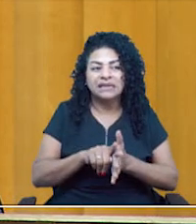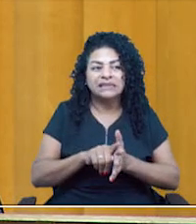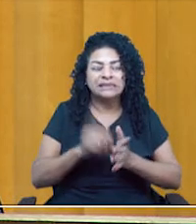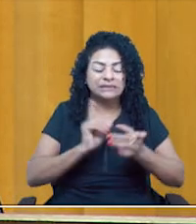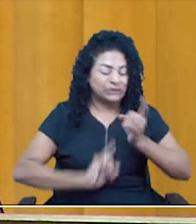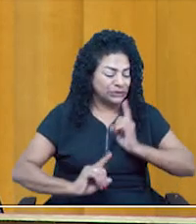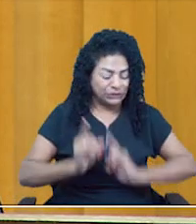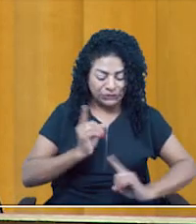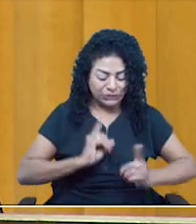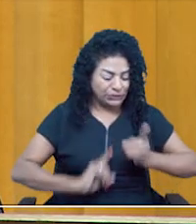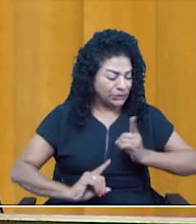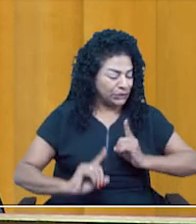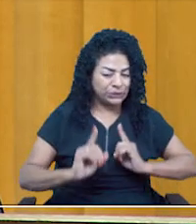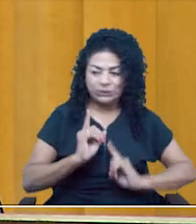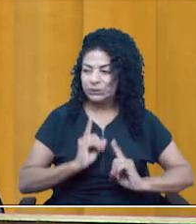Como diz o doutor Vandelli.